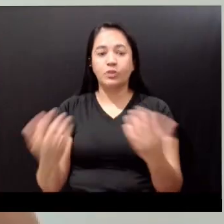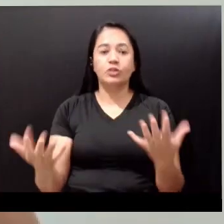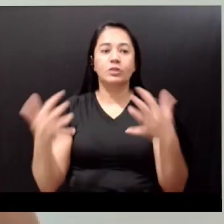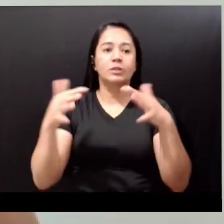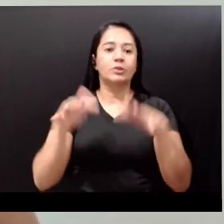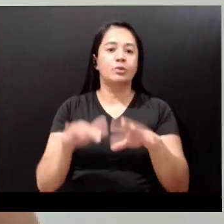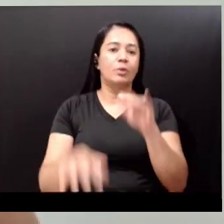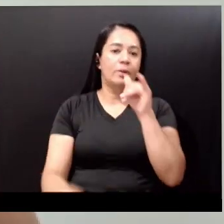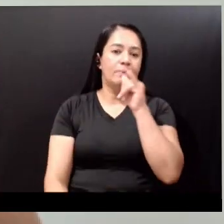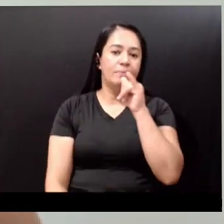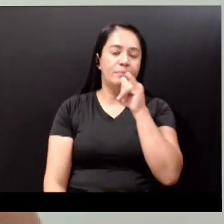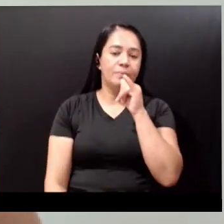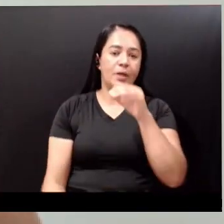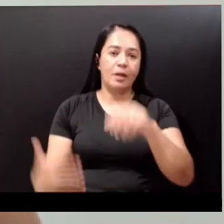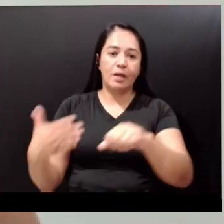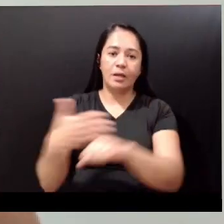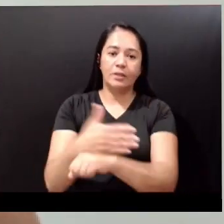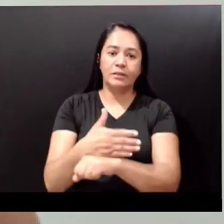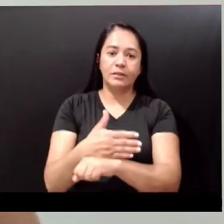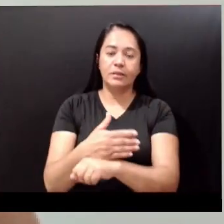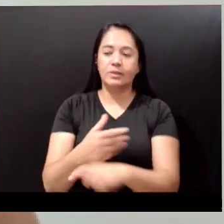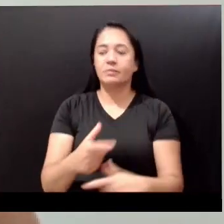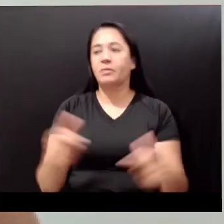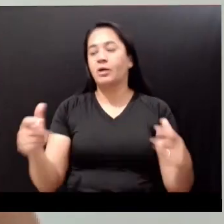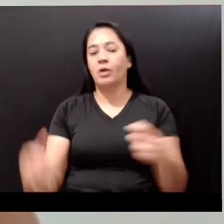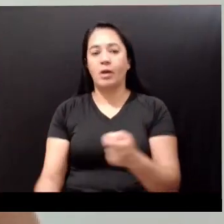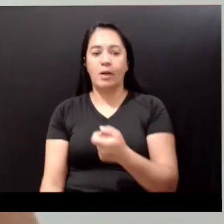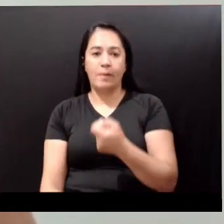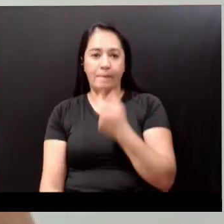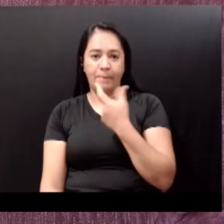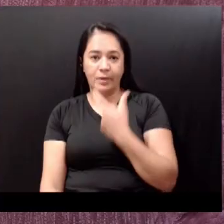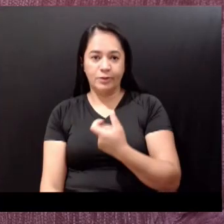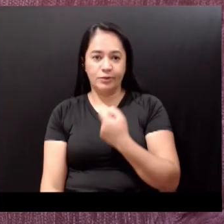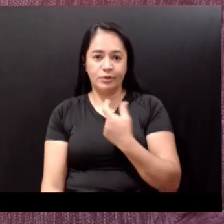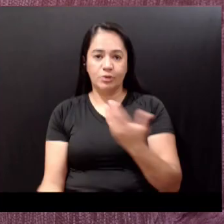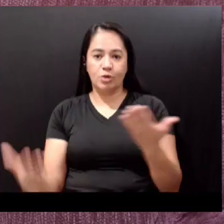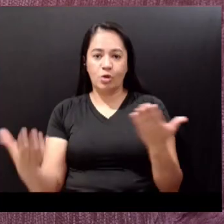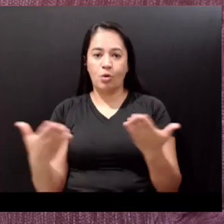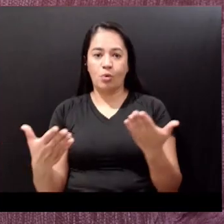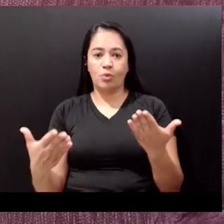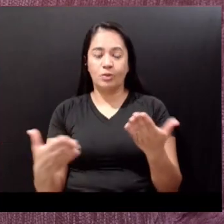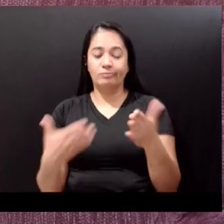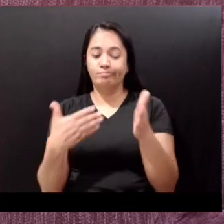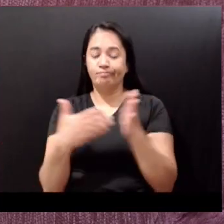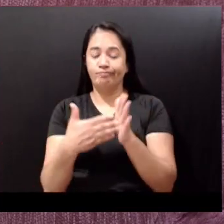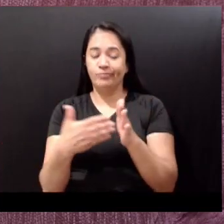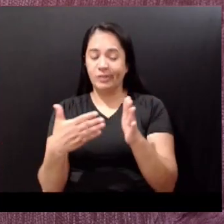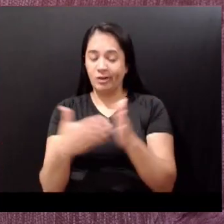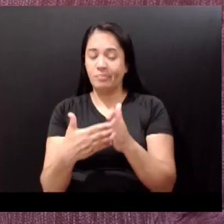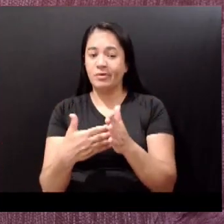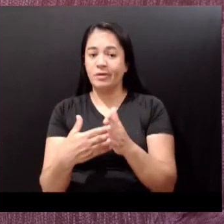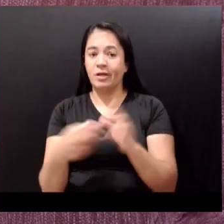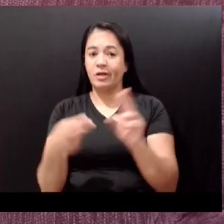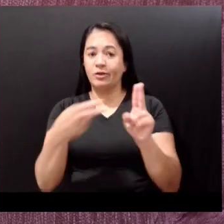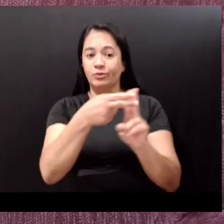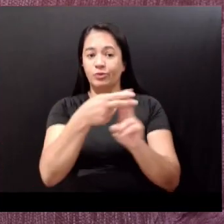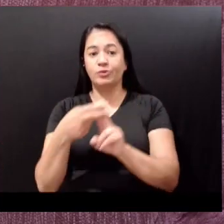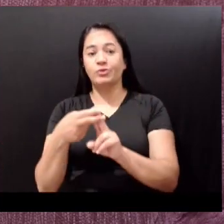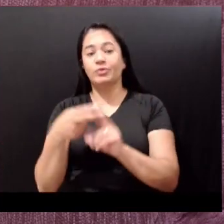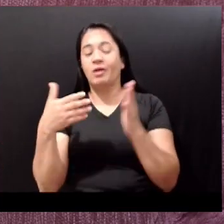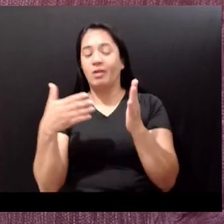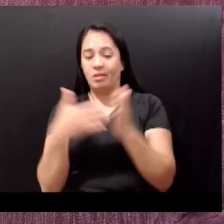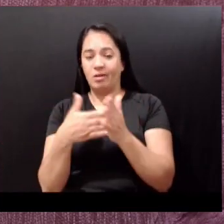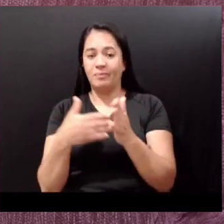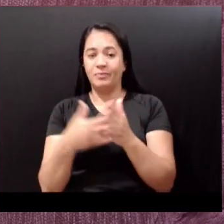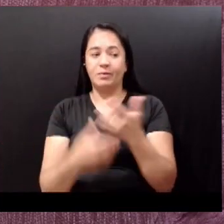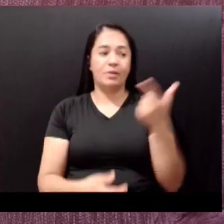que inclua, por exemplo, acesso mais amplo a medicações, é algo que hoje a gente tem uma limitação no Sistema Único de